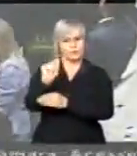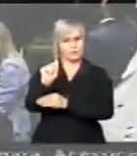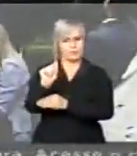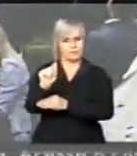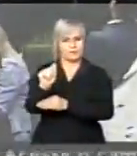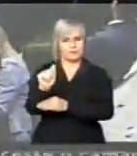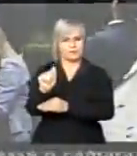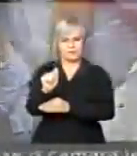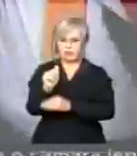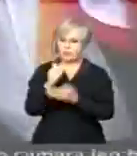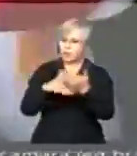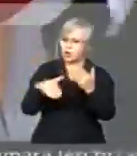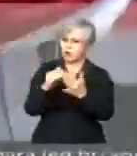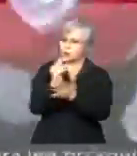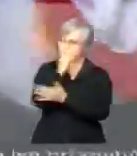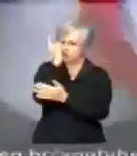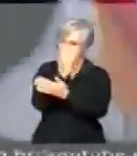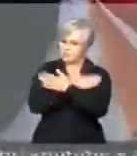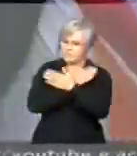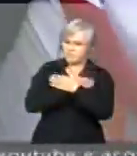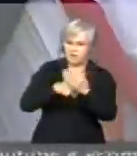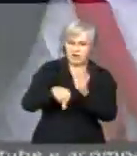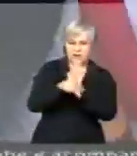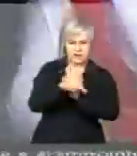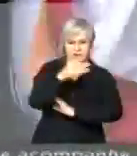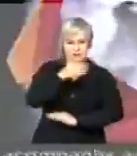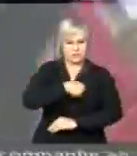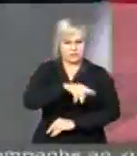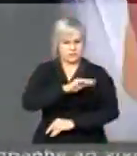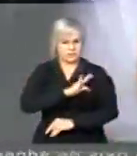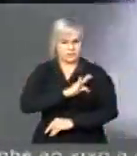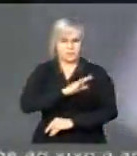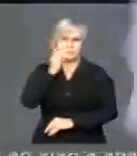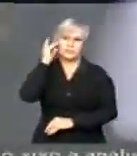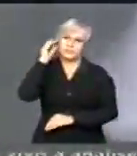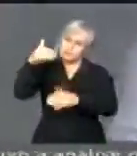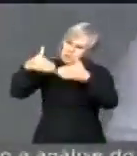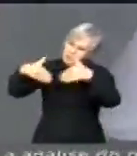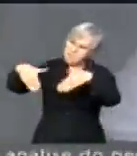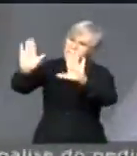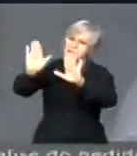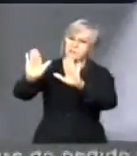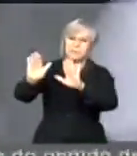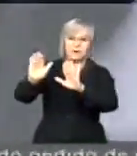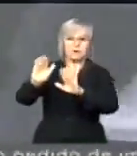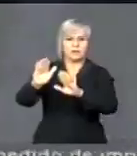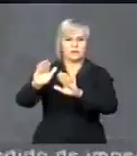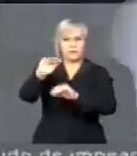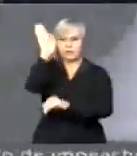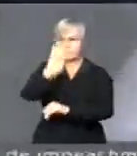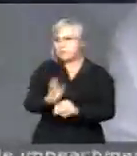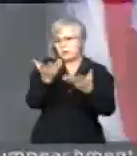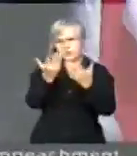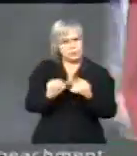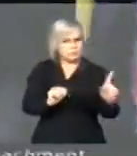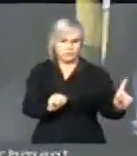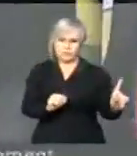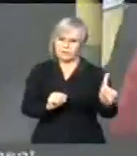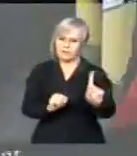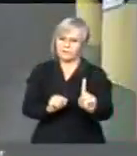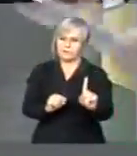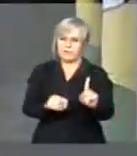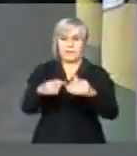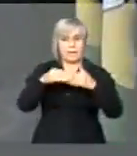junto, vagabundos do PT. Dilma vai embora que o Brasil não quer